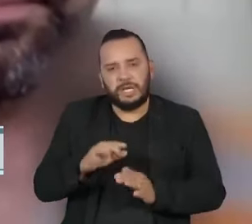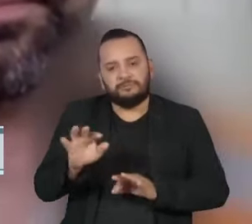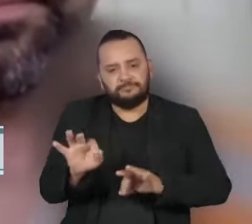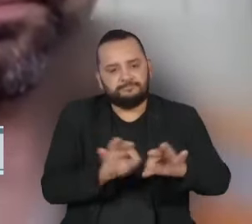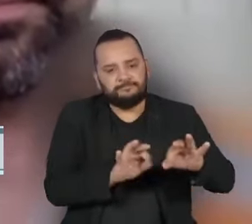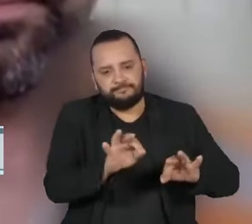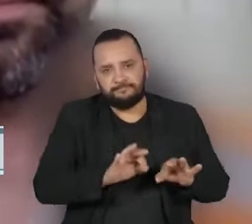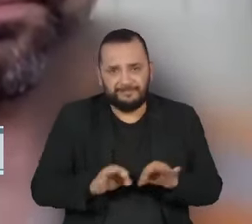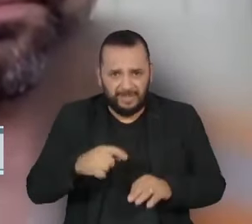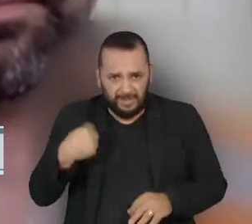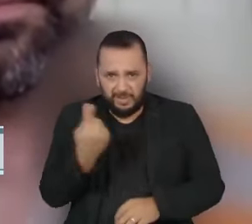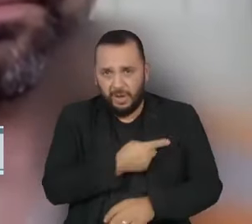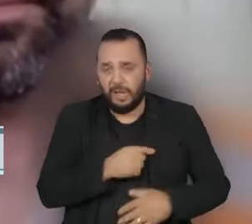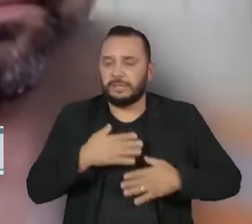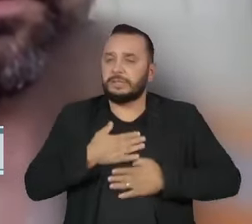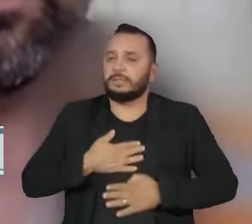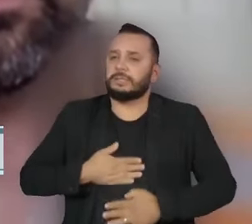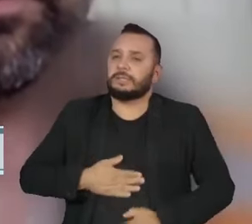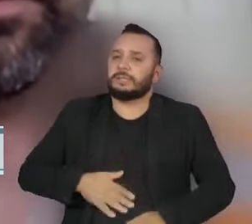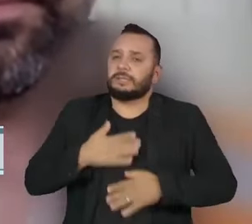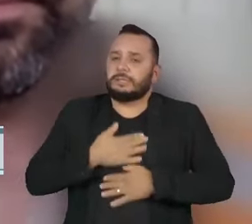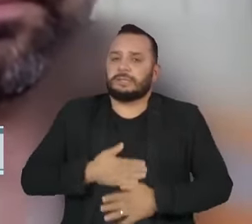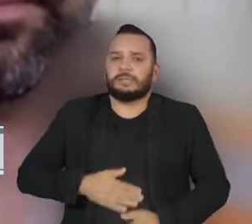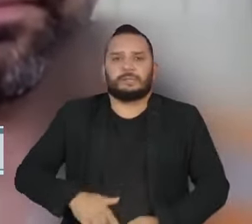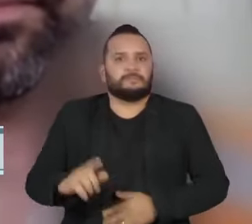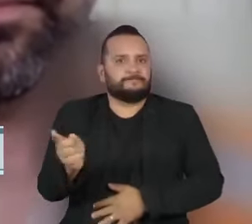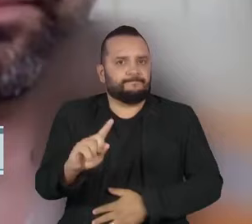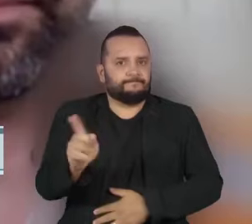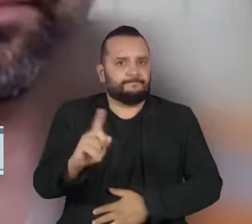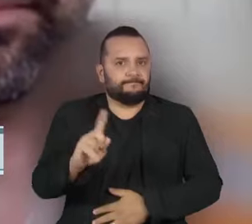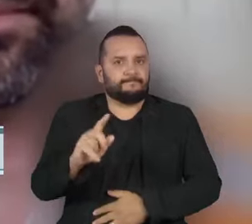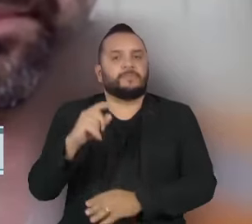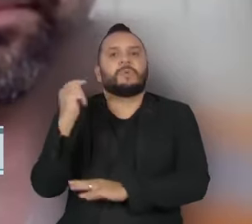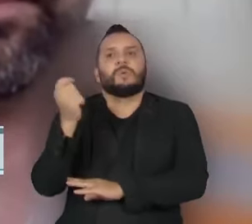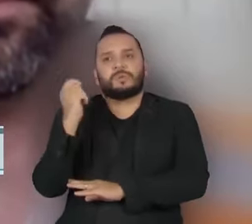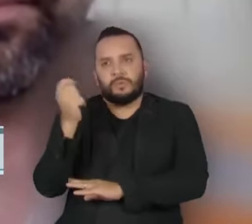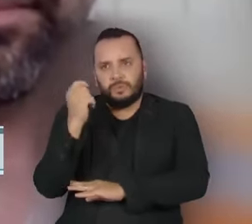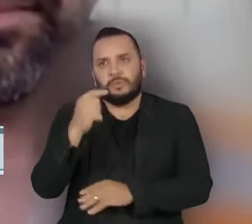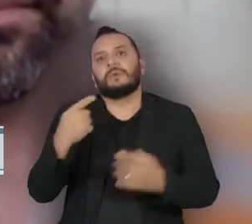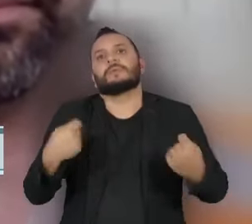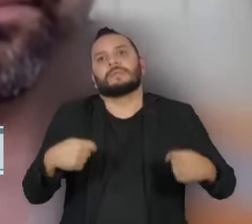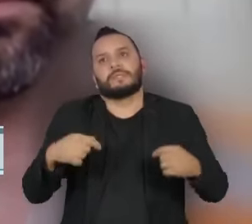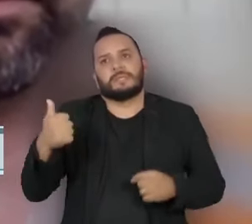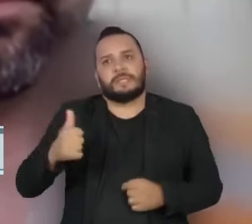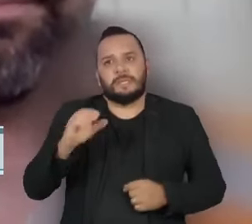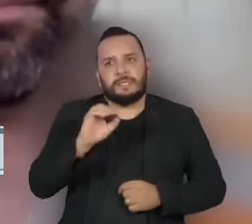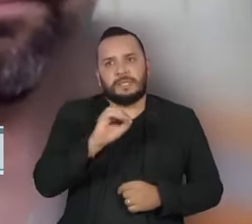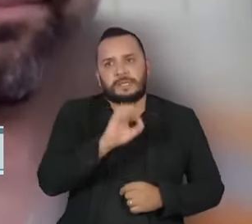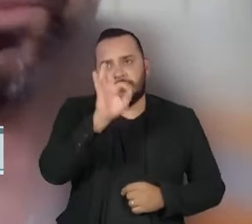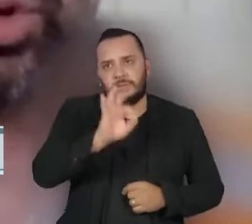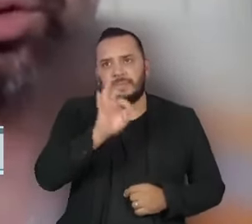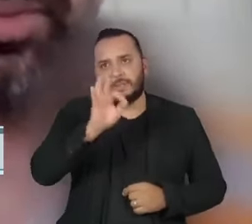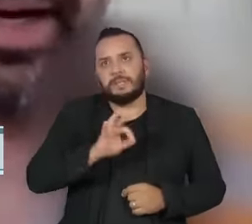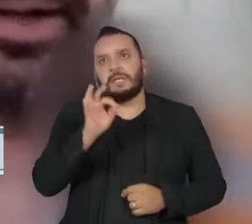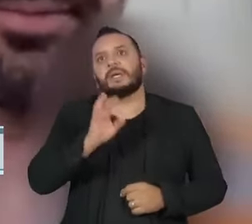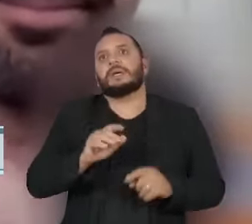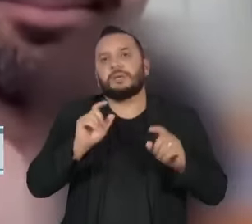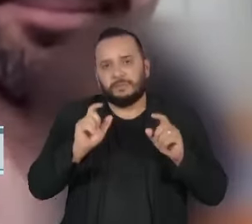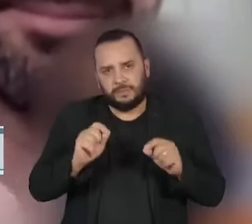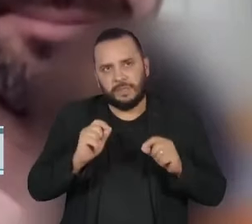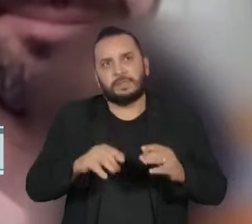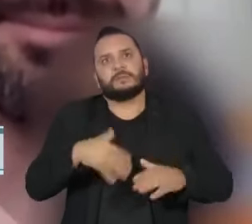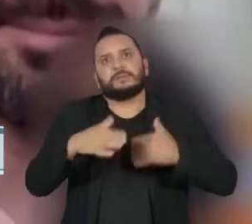não vamos descansar enquanto o Rio Grande do Sul não estiver 100% de pé vendendo e